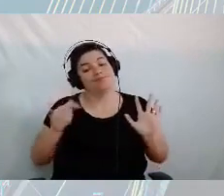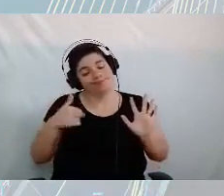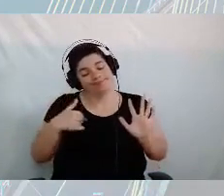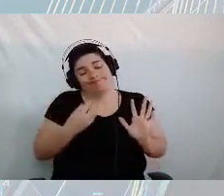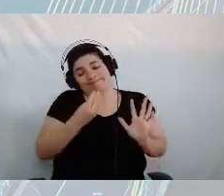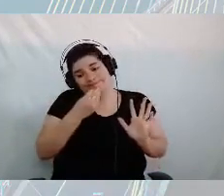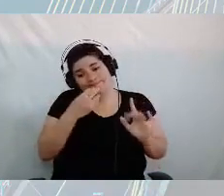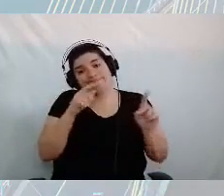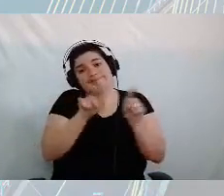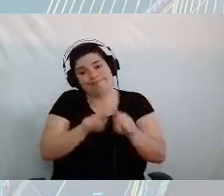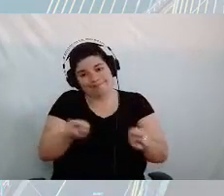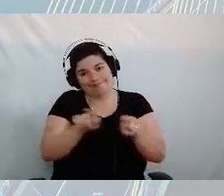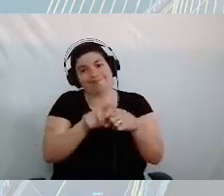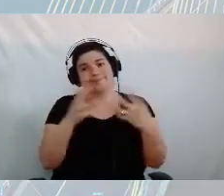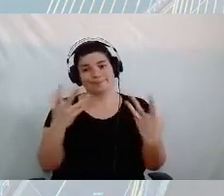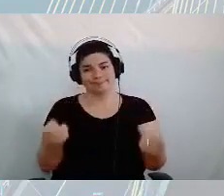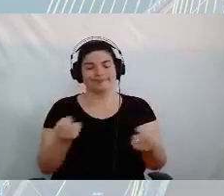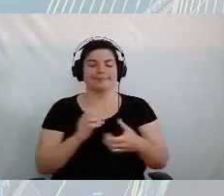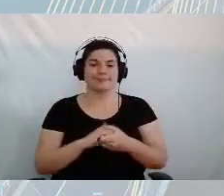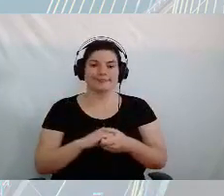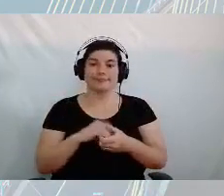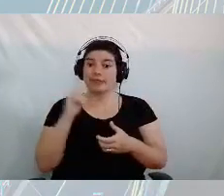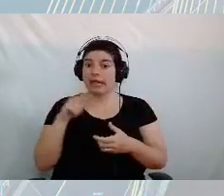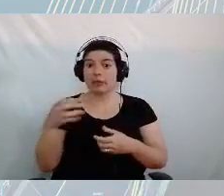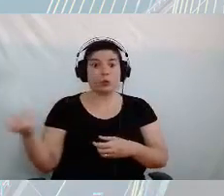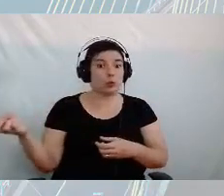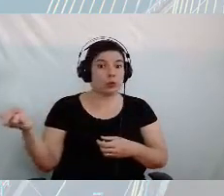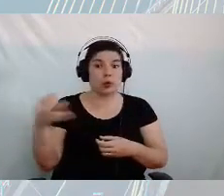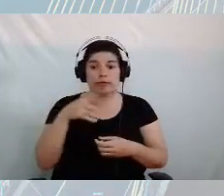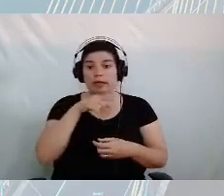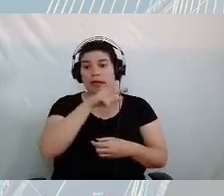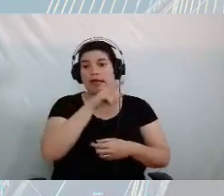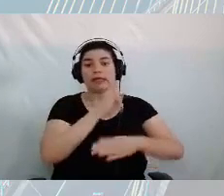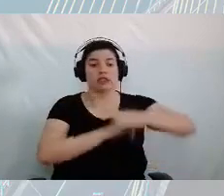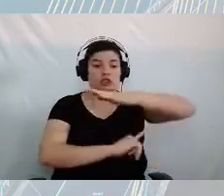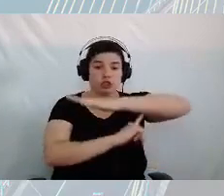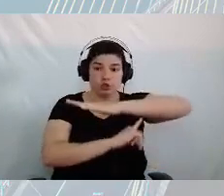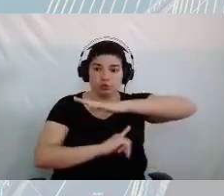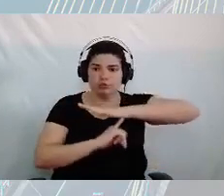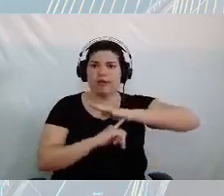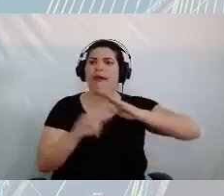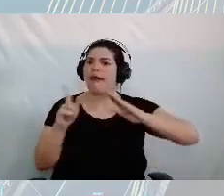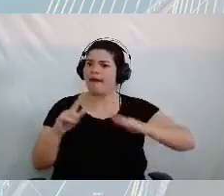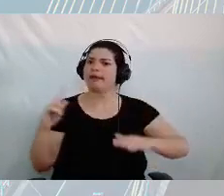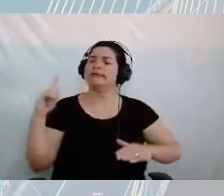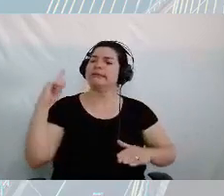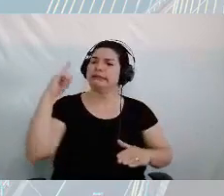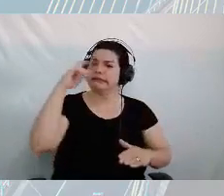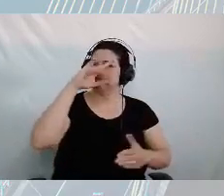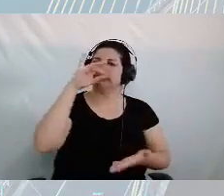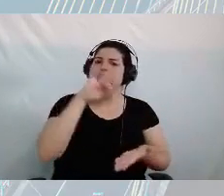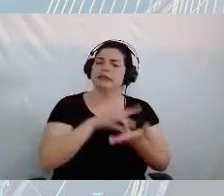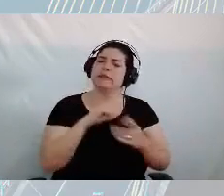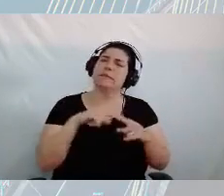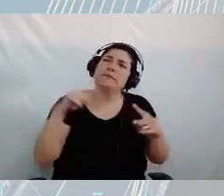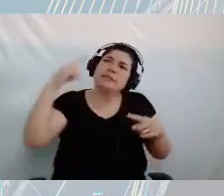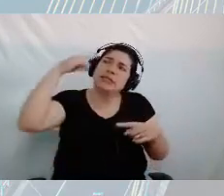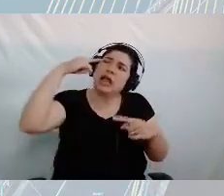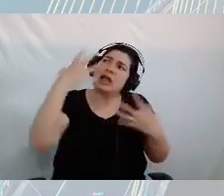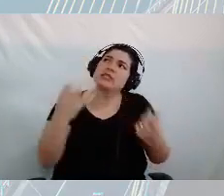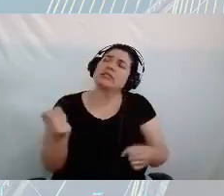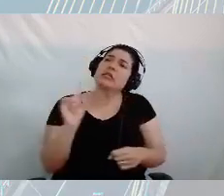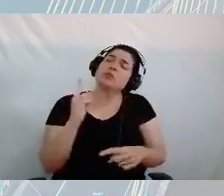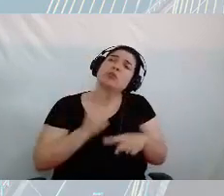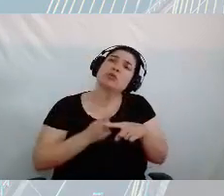também. De fato, era algo inovador para a instituição, era um grande desafio, mas por que não topar? A gente tinha todas